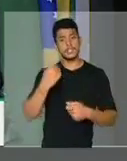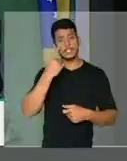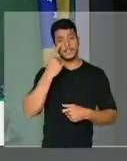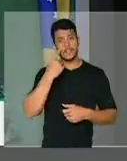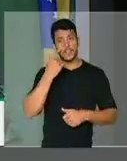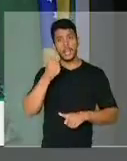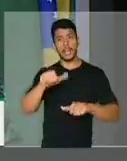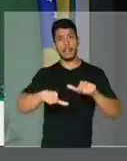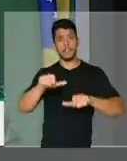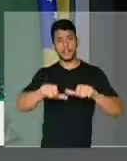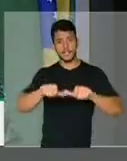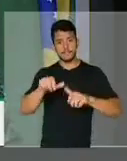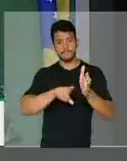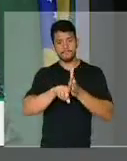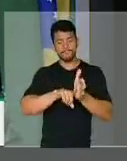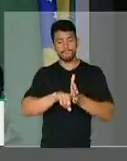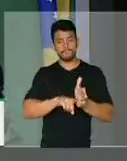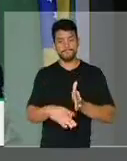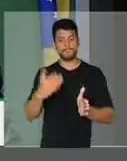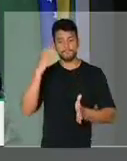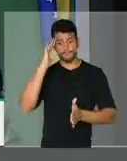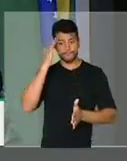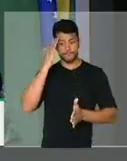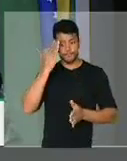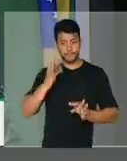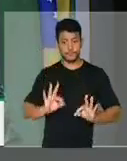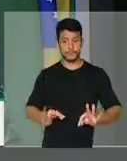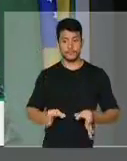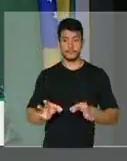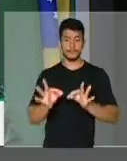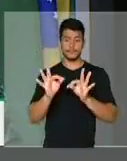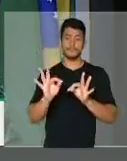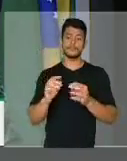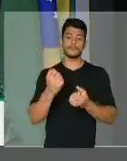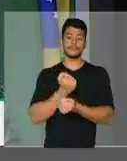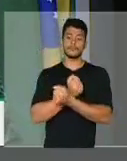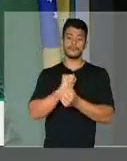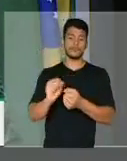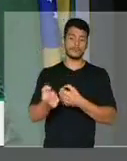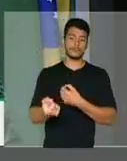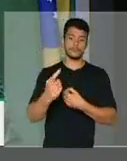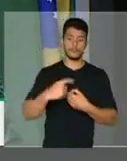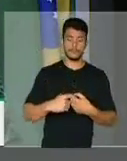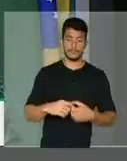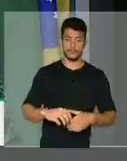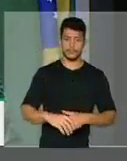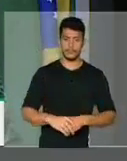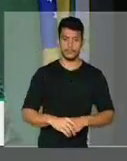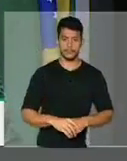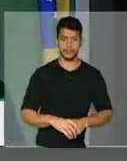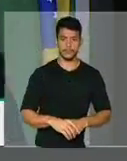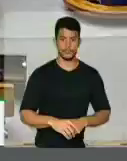problema e entender que a tecnologia é irreversível. Muito obrigado, presidente. Obrigado, colega. Muito obrigado.